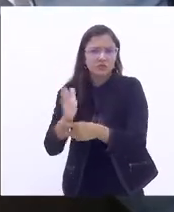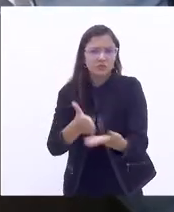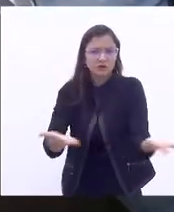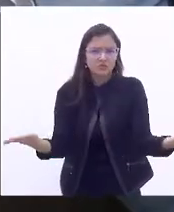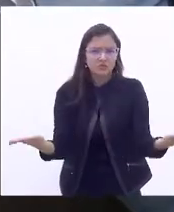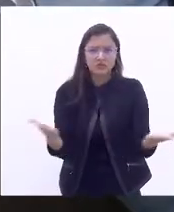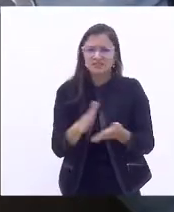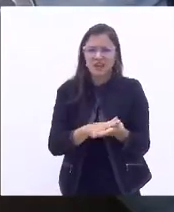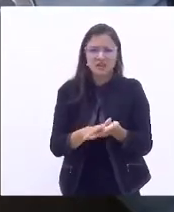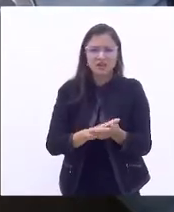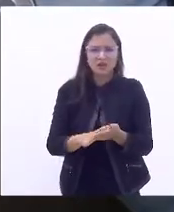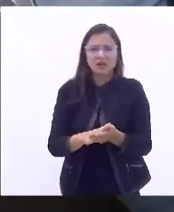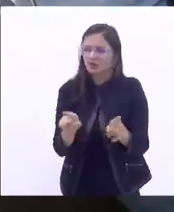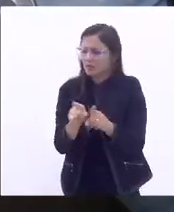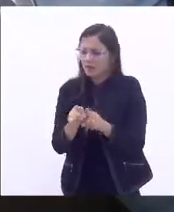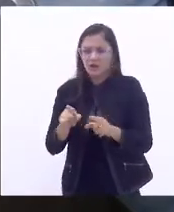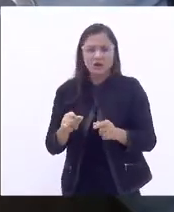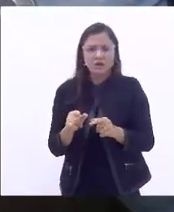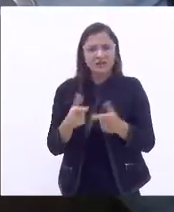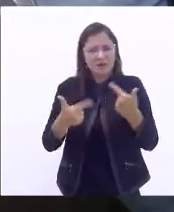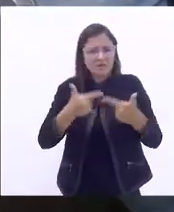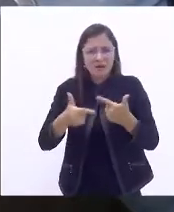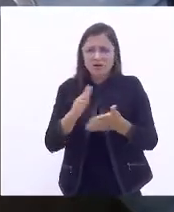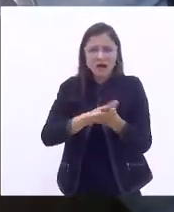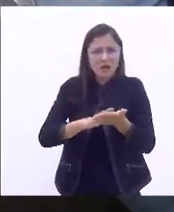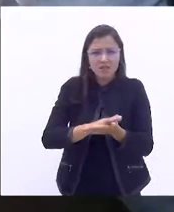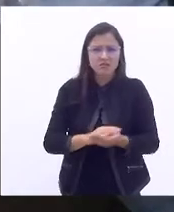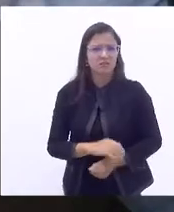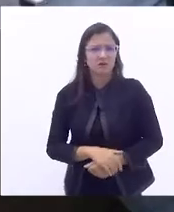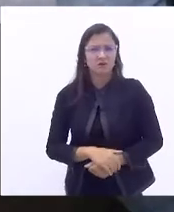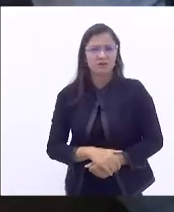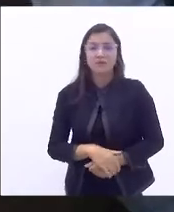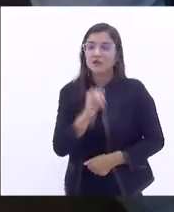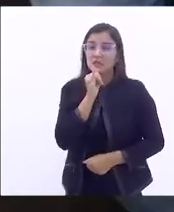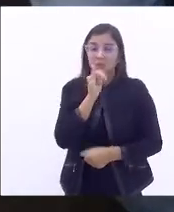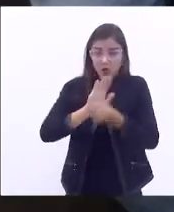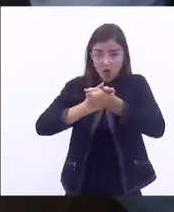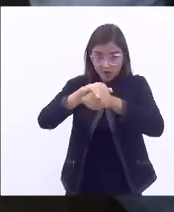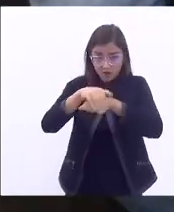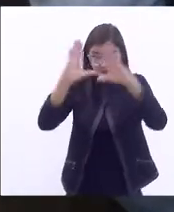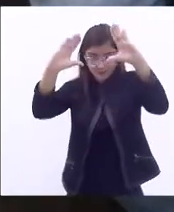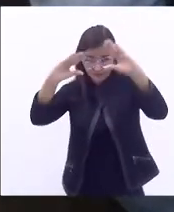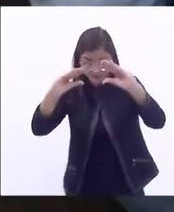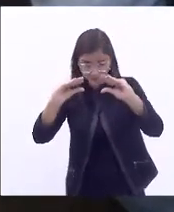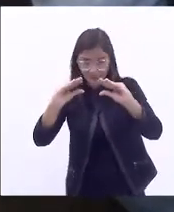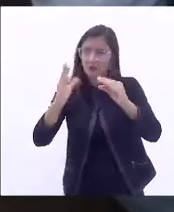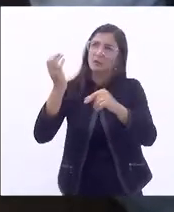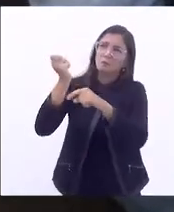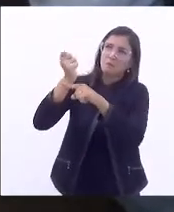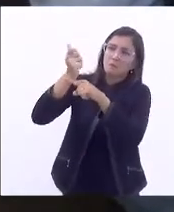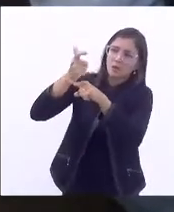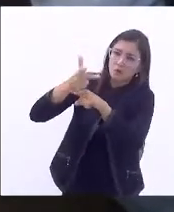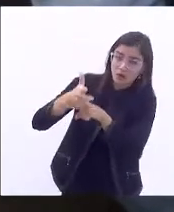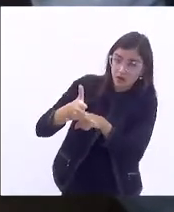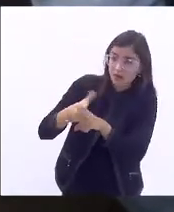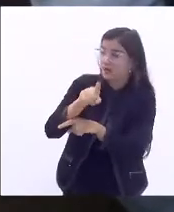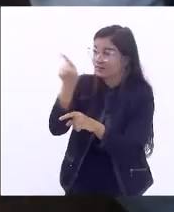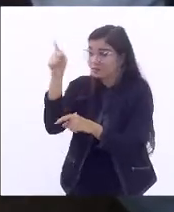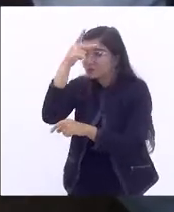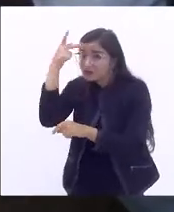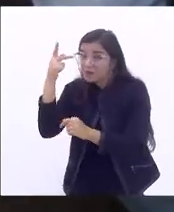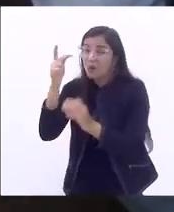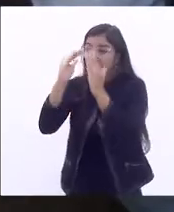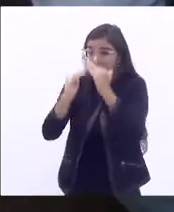O que nós temos lá é sim, quando à noite, ao anoitecer, início da madrugada, quem é morador de Santa